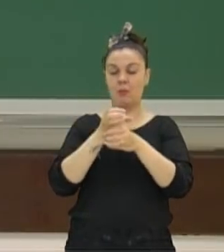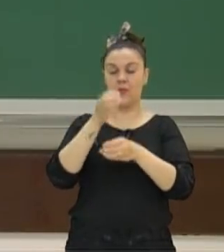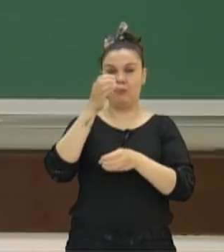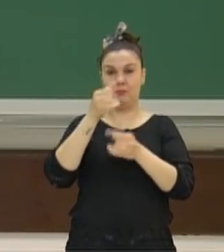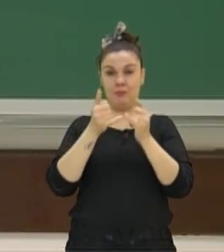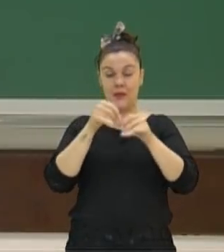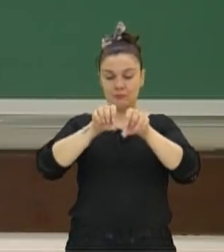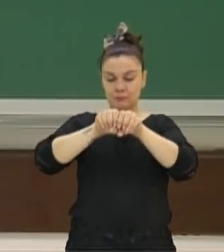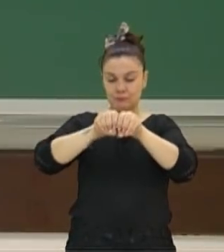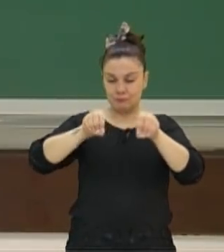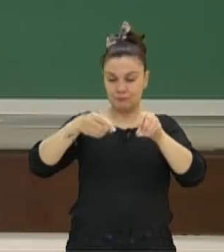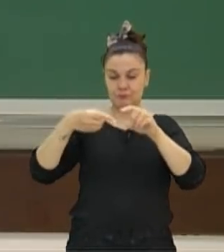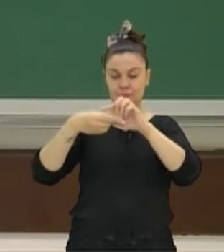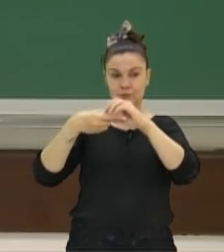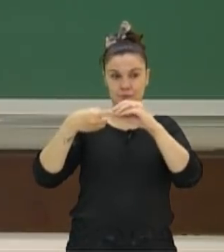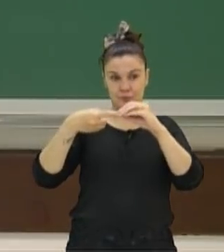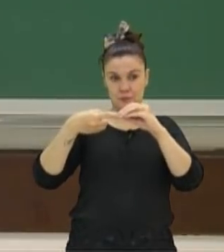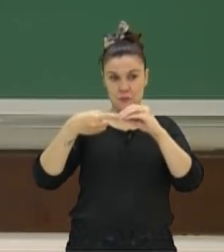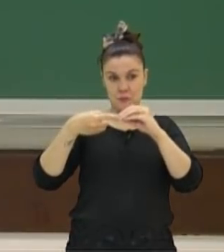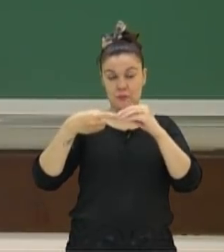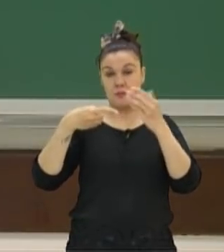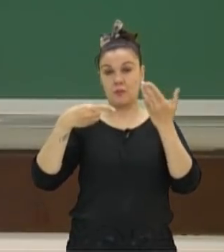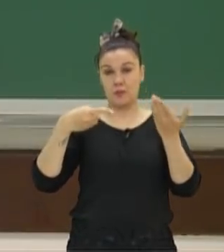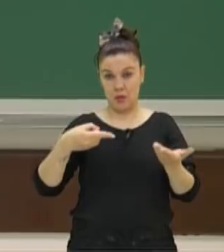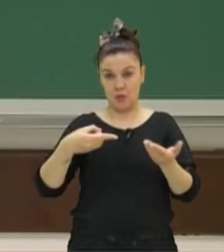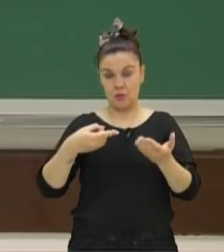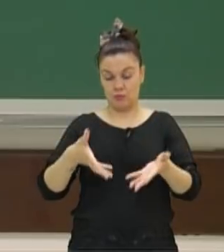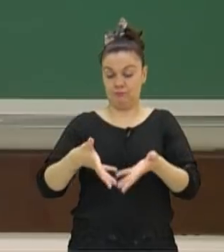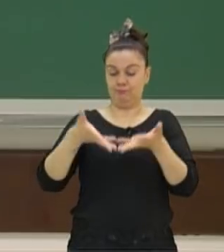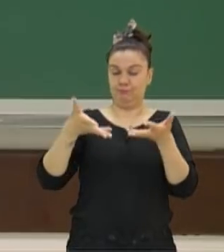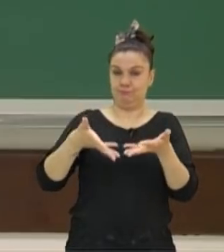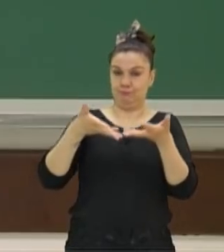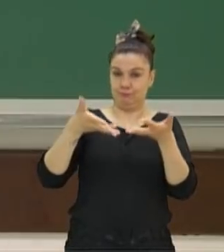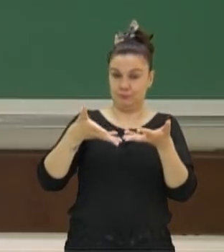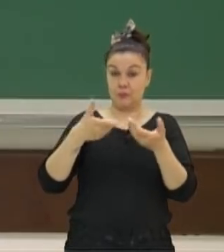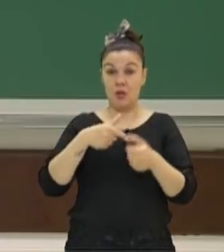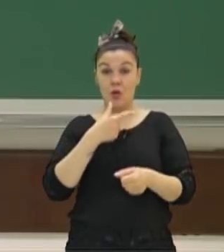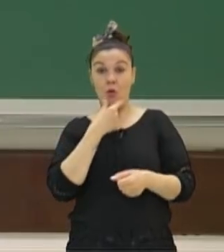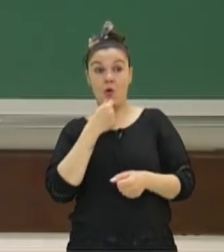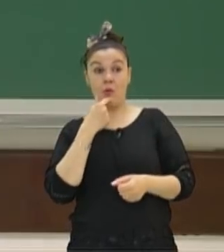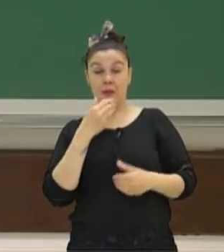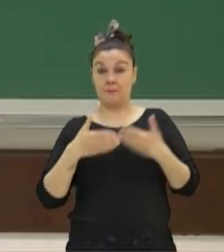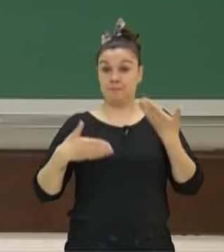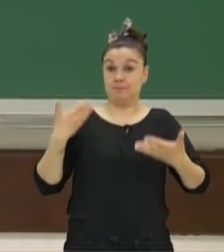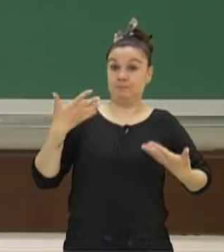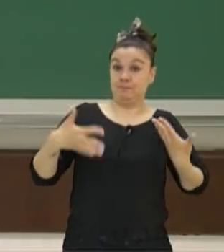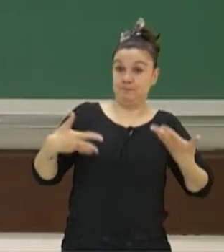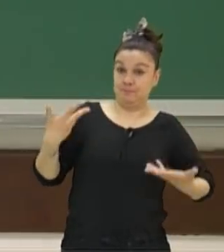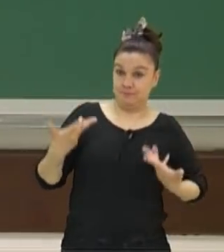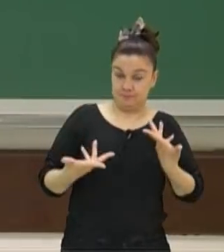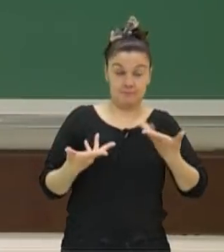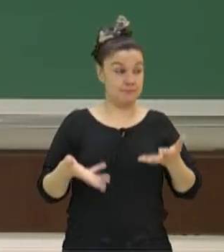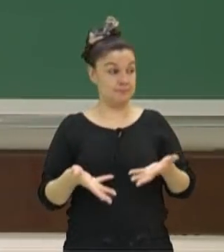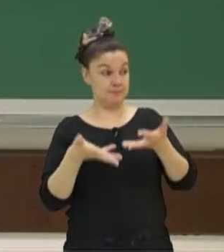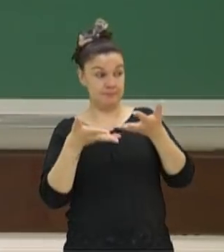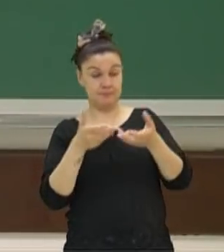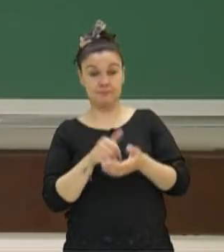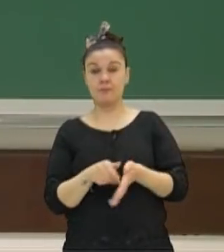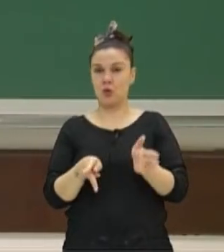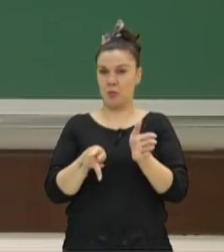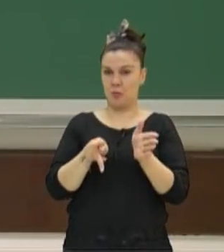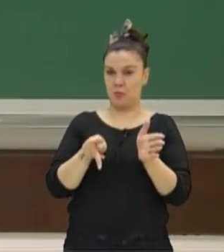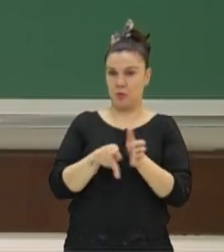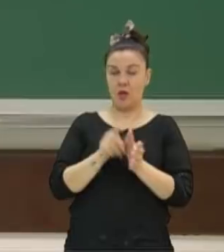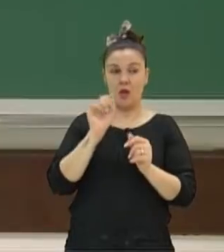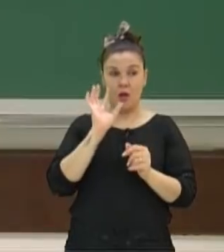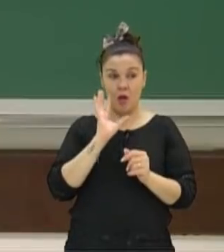cilíndrico e durante a excitação, né, então quando há algum estímulo, né, que faz